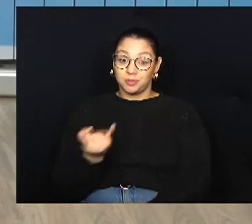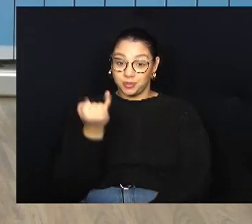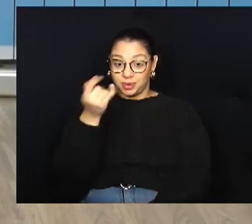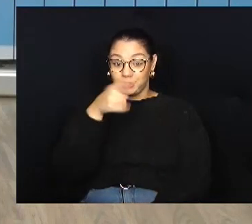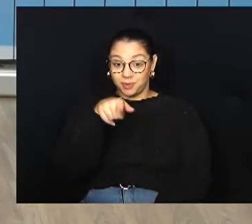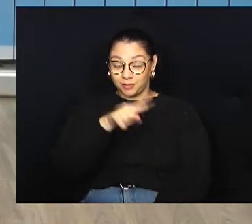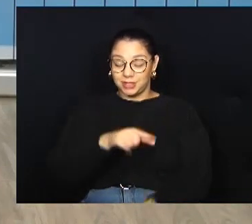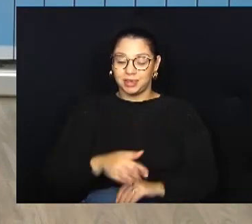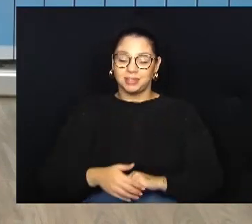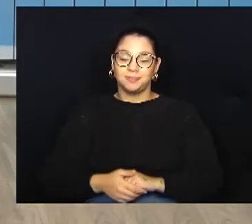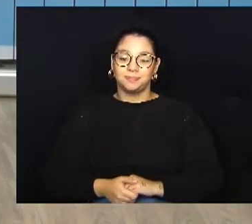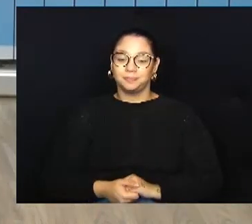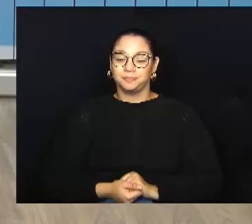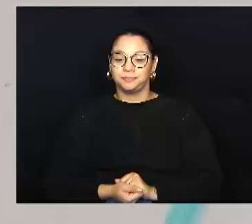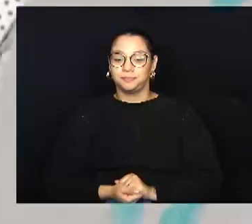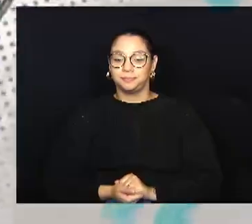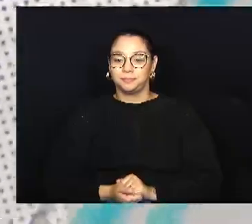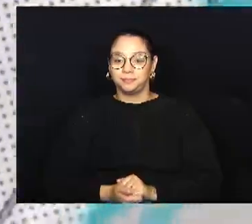você.